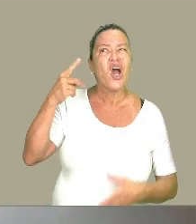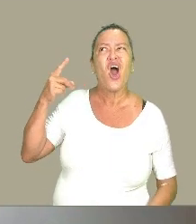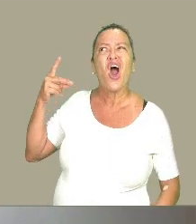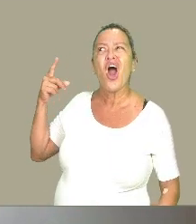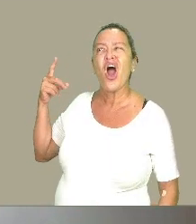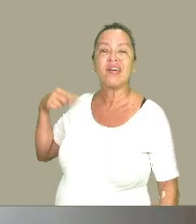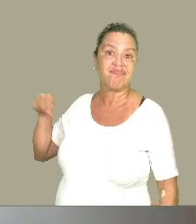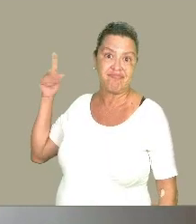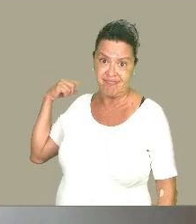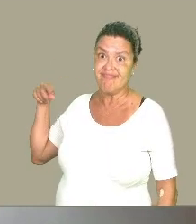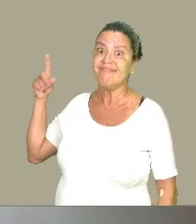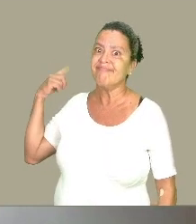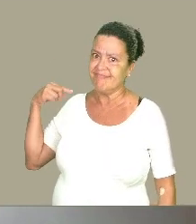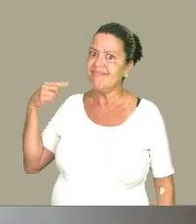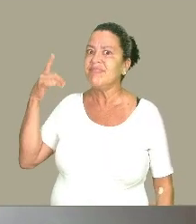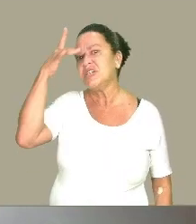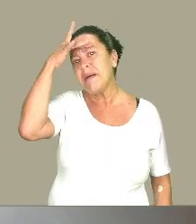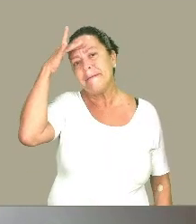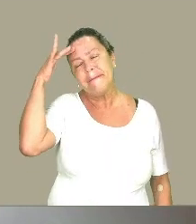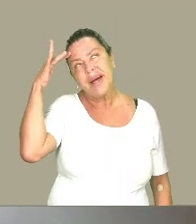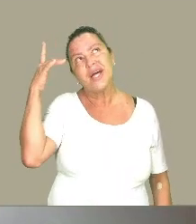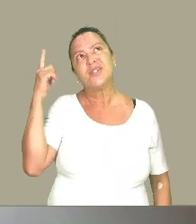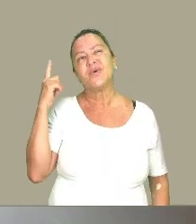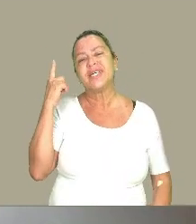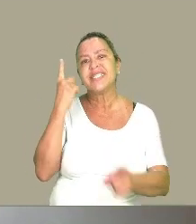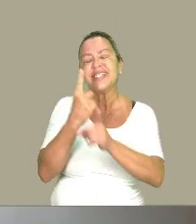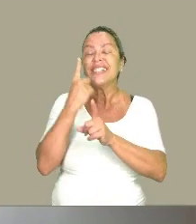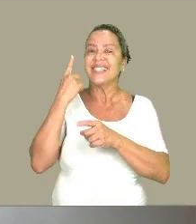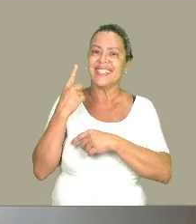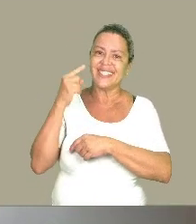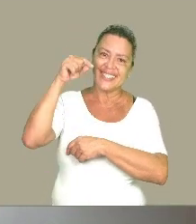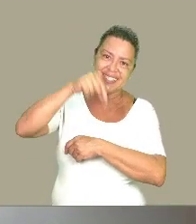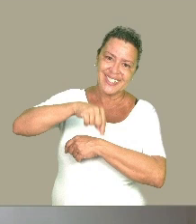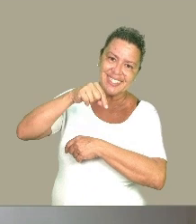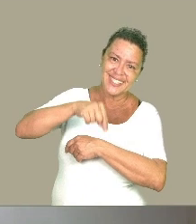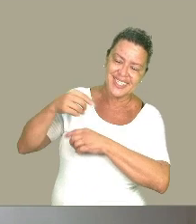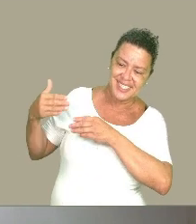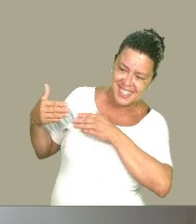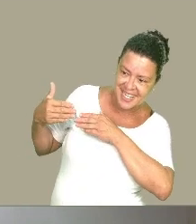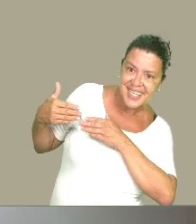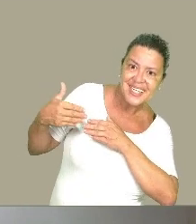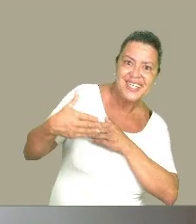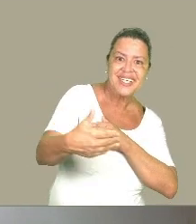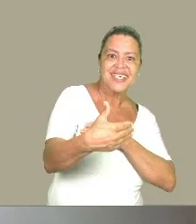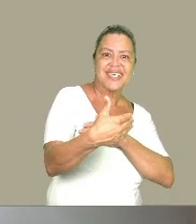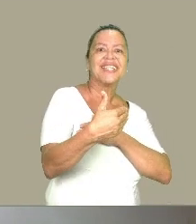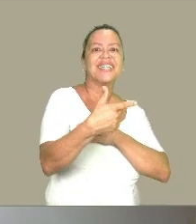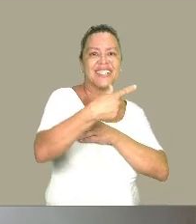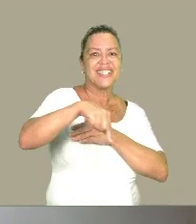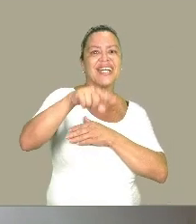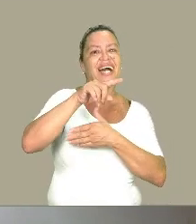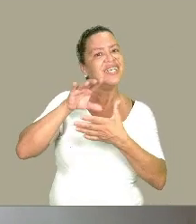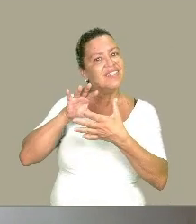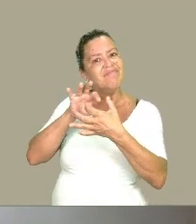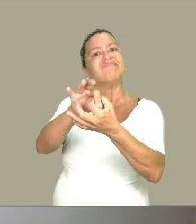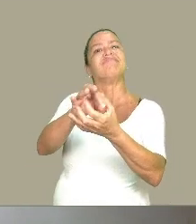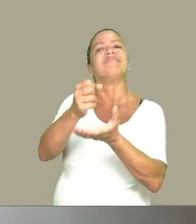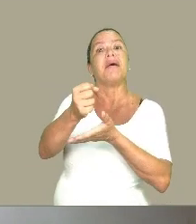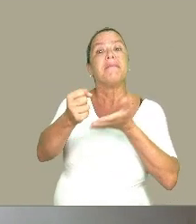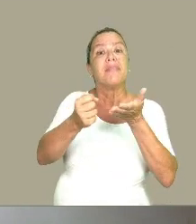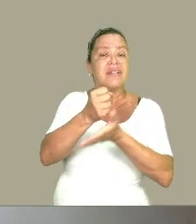né? Quantas pessoas que se reencontram agora nessa jornada e que estabelecem esse vínculo baseado no